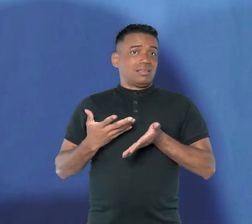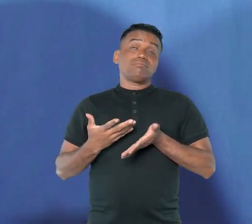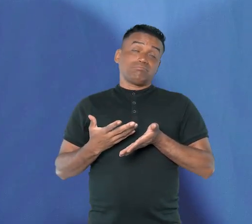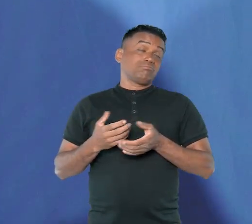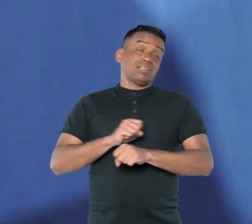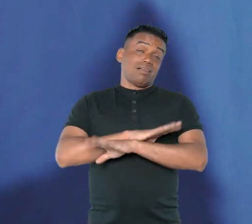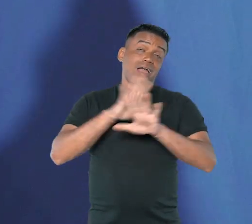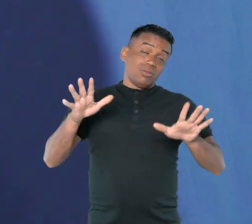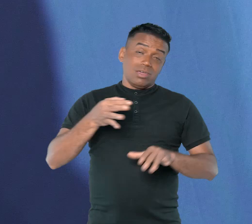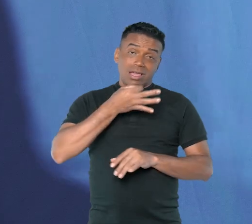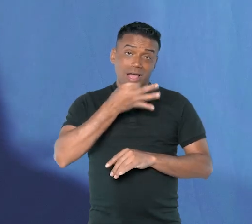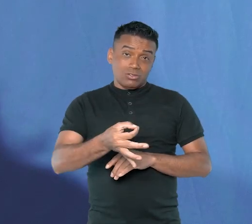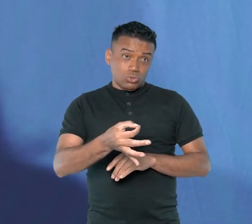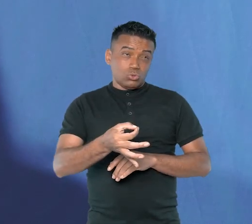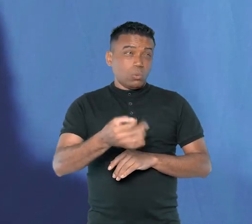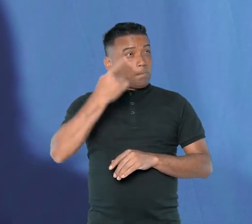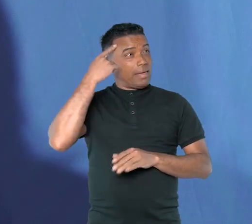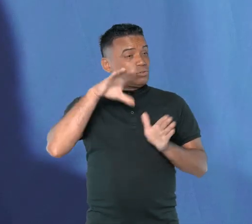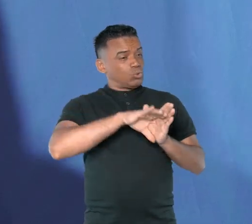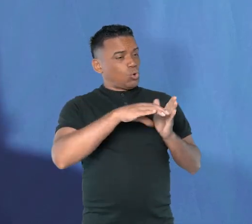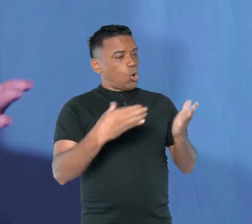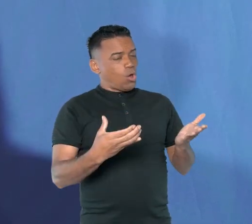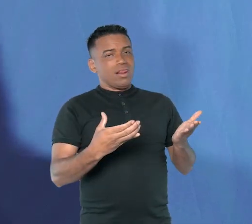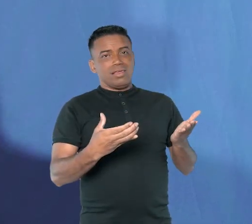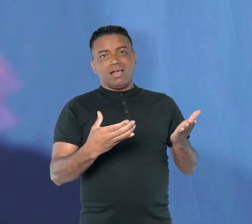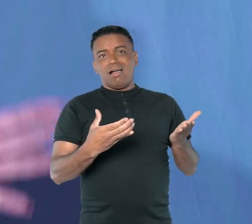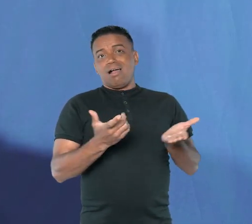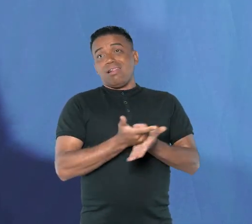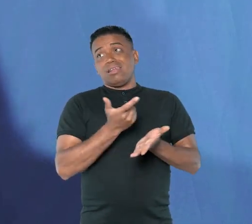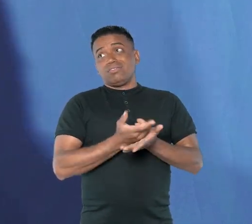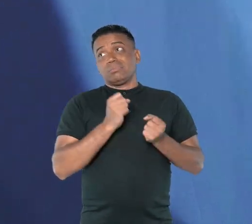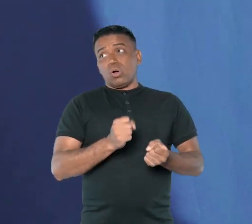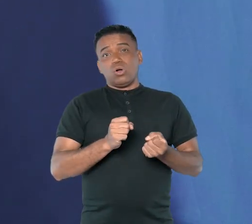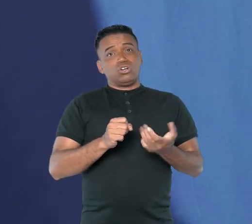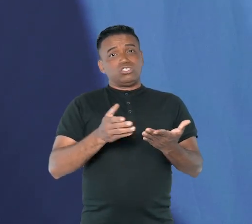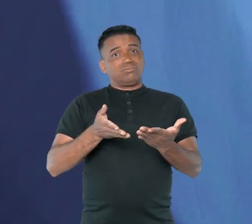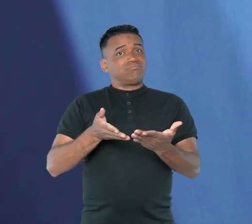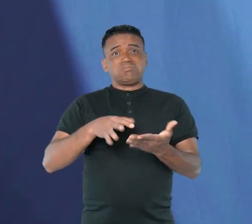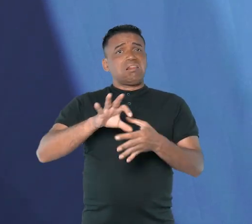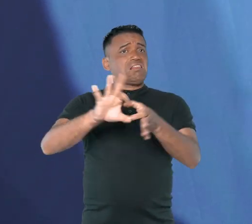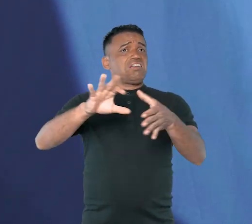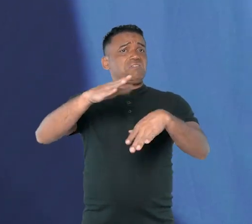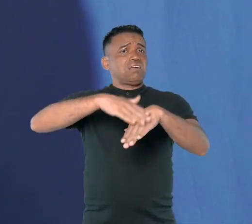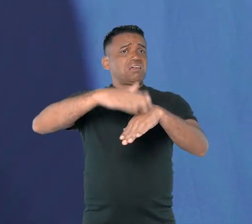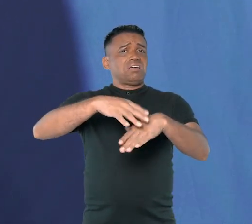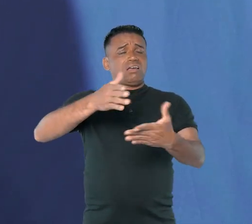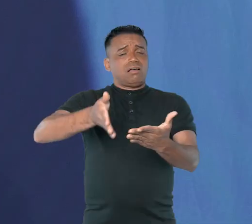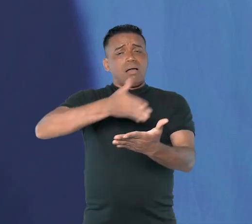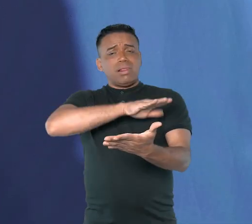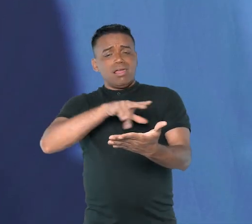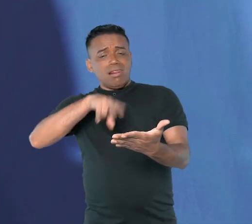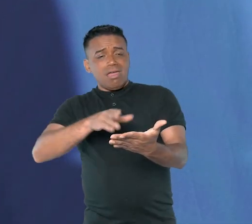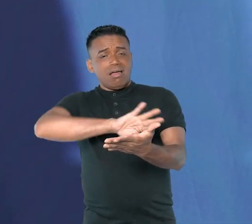você... Pelo menos quando eu penso em crônicas, eu penso em livros que você pode, de alguma forma, escolher aleatoriamente a leitura. Eu acho que esse é um